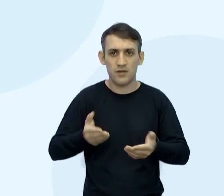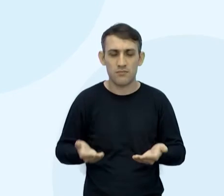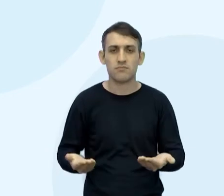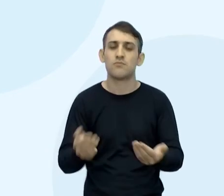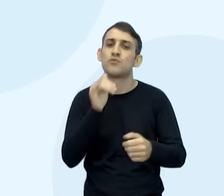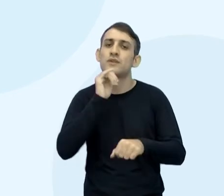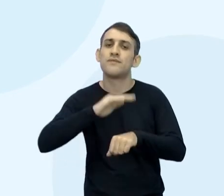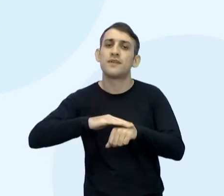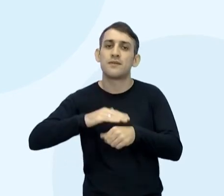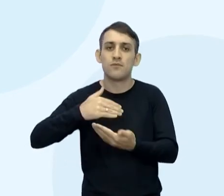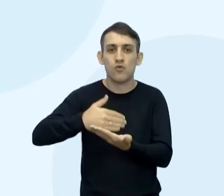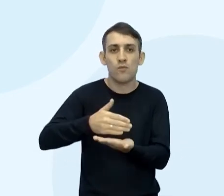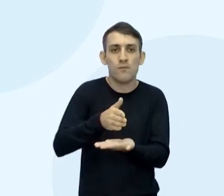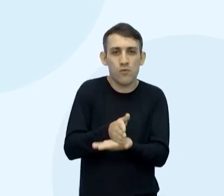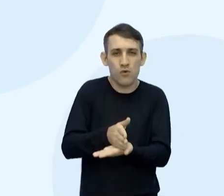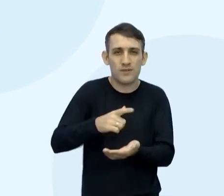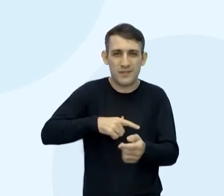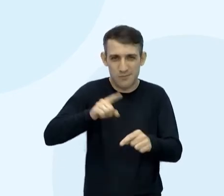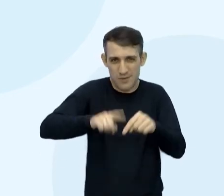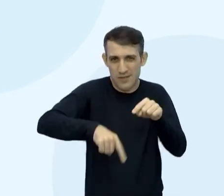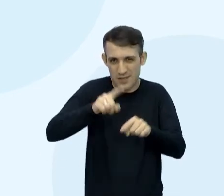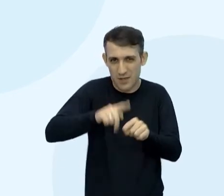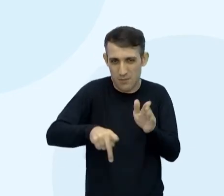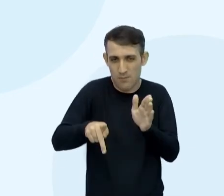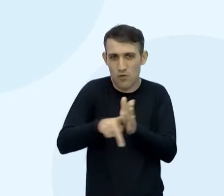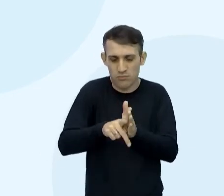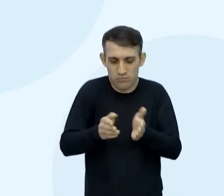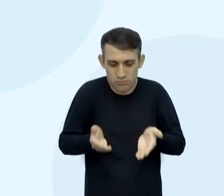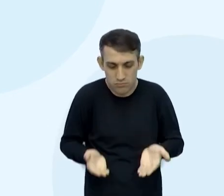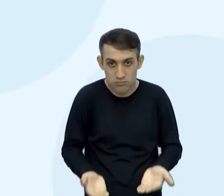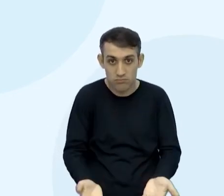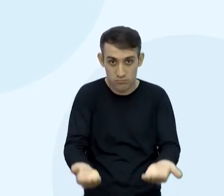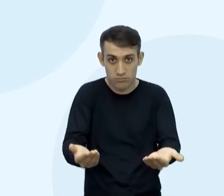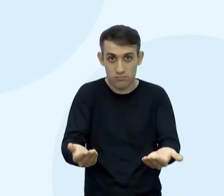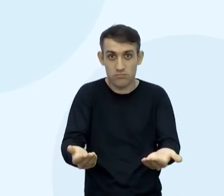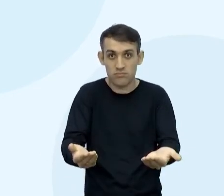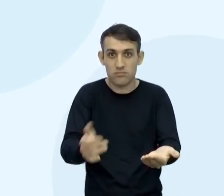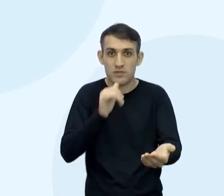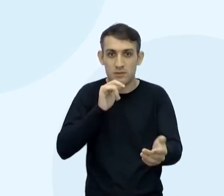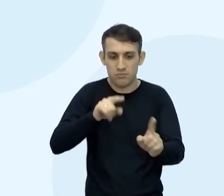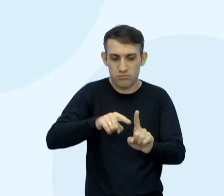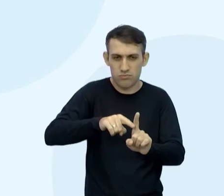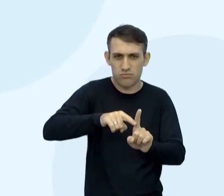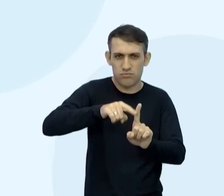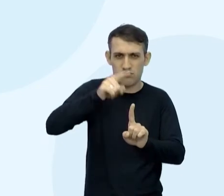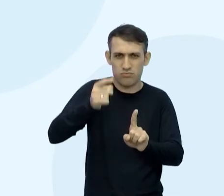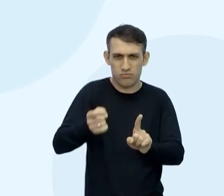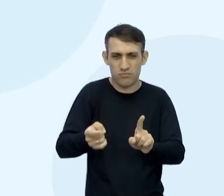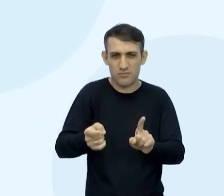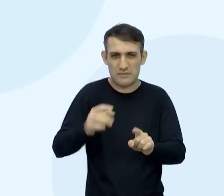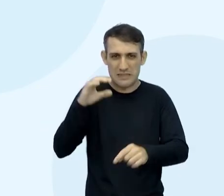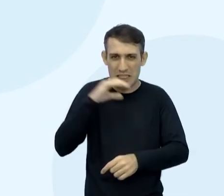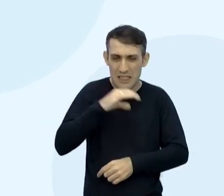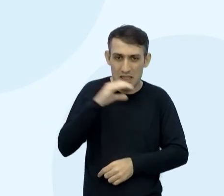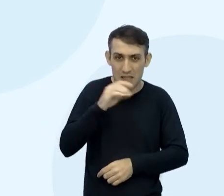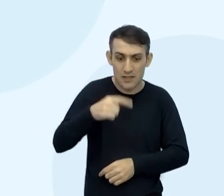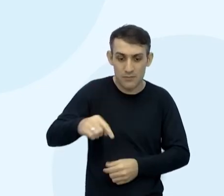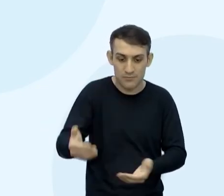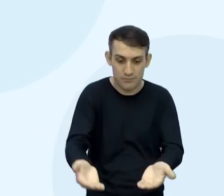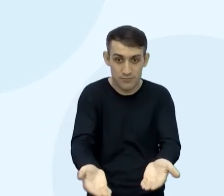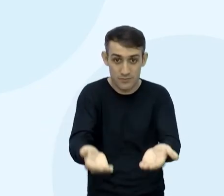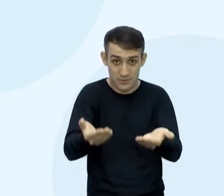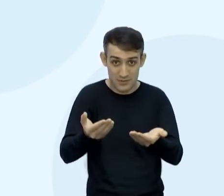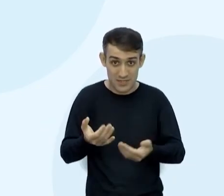um bolo, você utilizou lá aquele material cerâmico, colocou dentro do forno, ele foi aquecido e aí o que acontece? Quando você tira, se